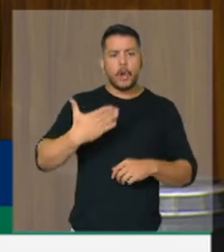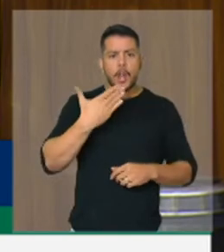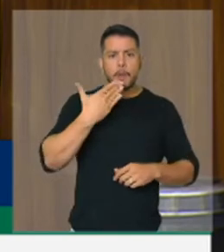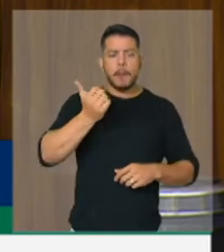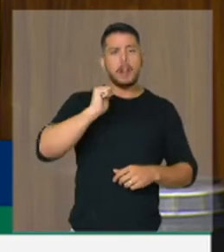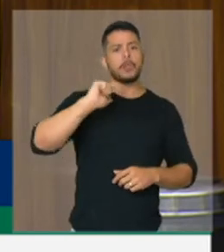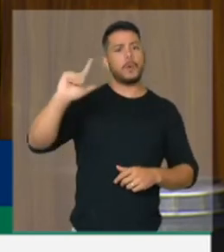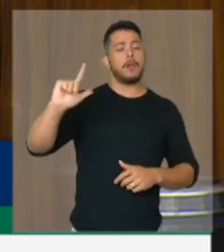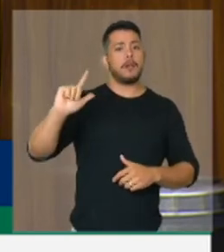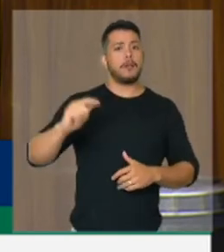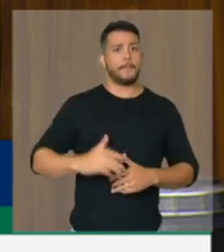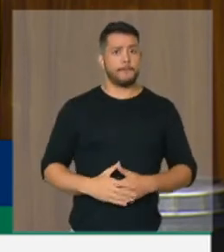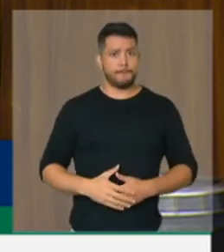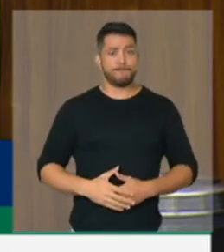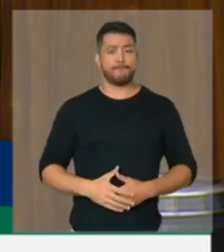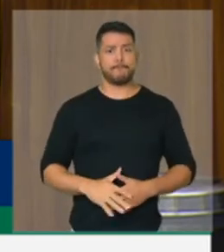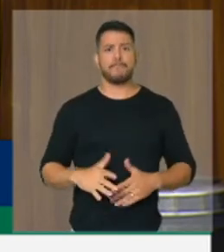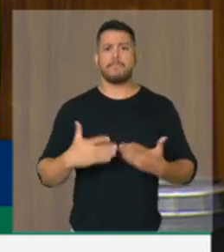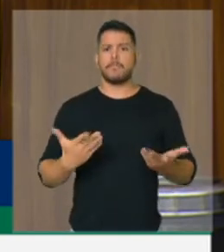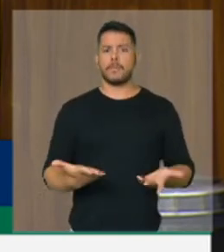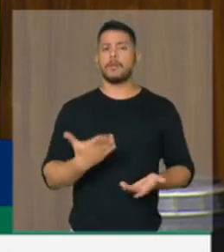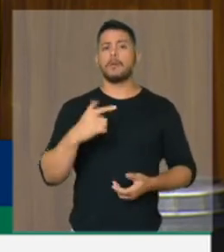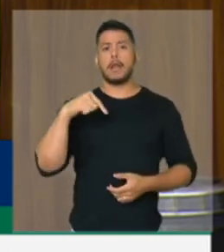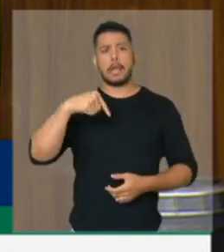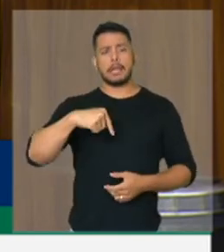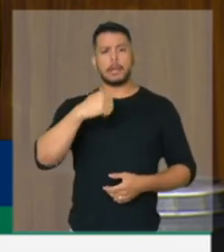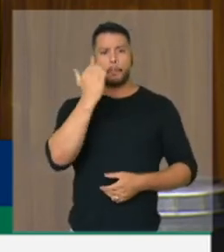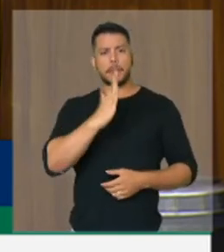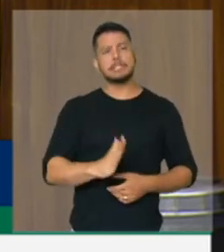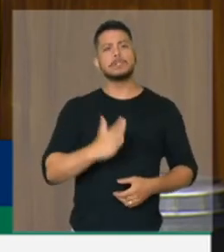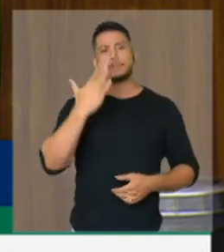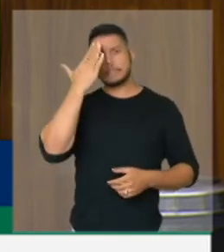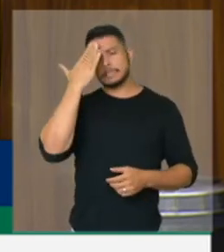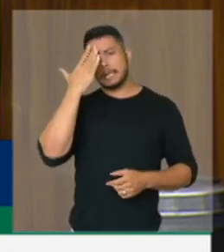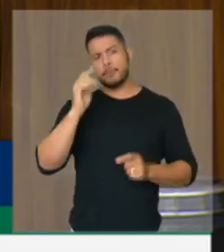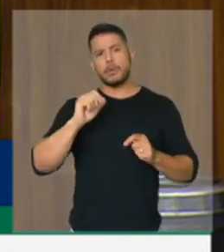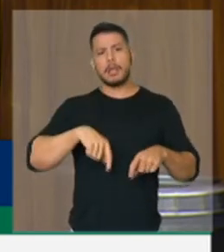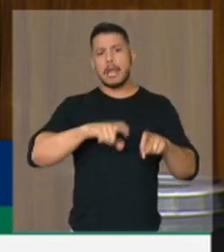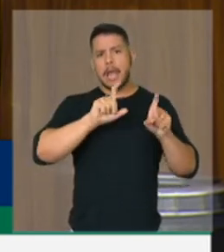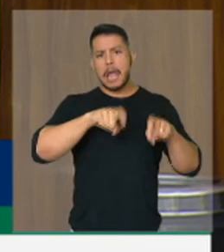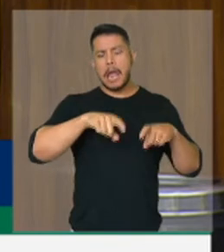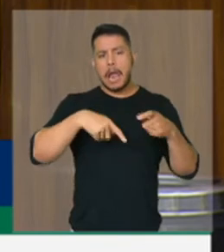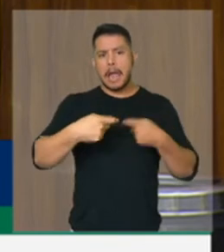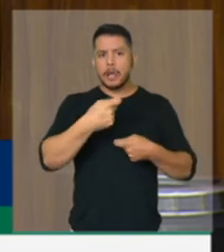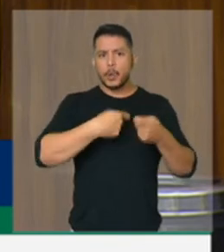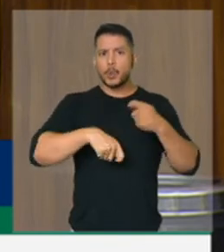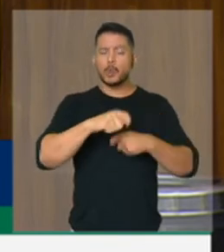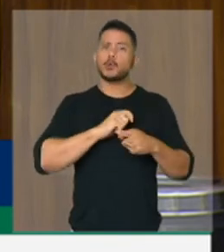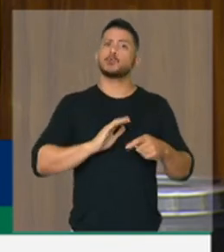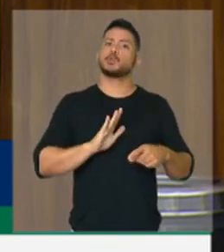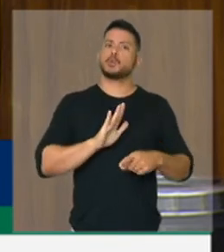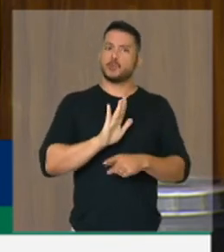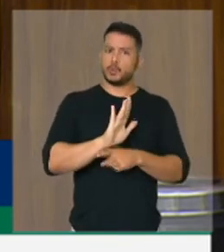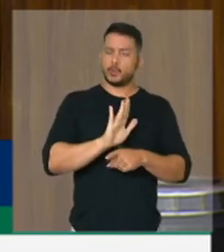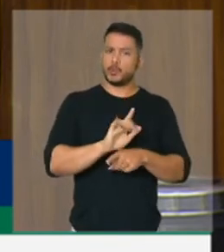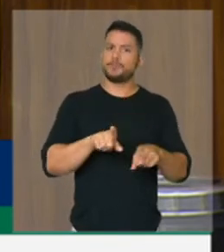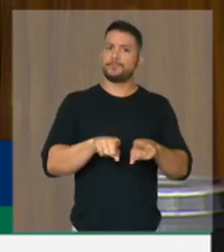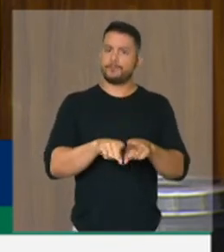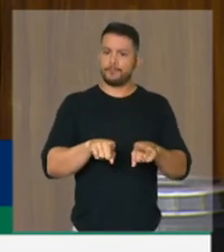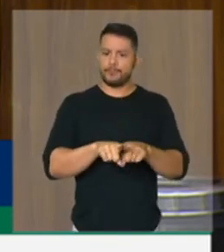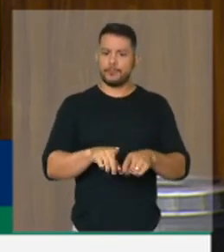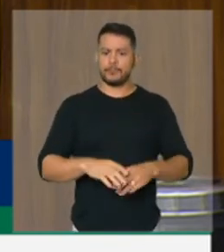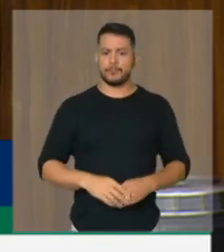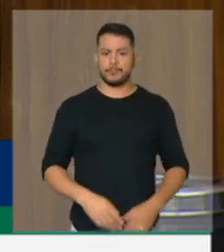extremamente importante, que é o setor do agronegócio, aprendendo a cultivar terras não férteis. Devemos muito ao mineiro